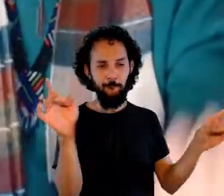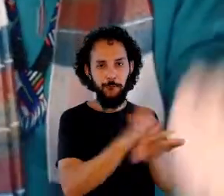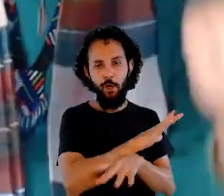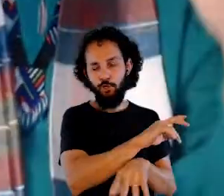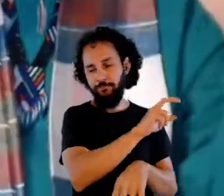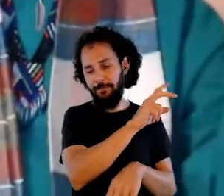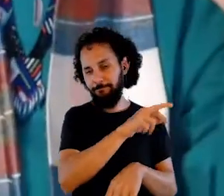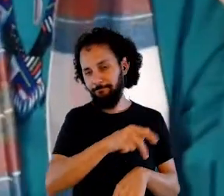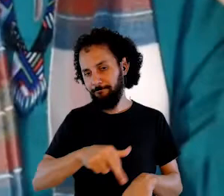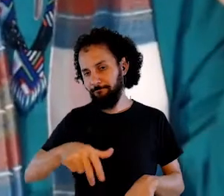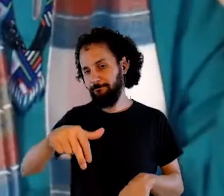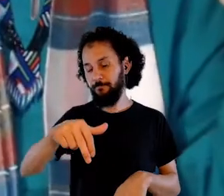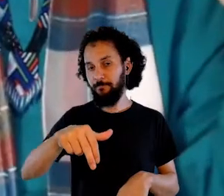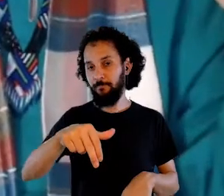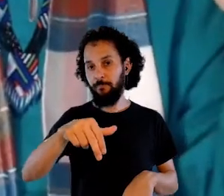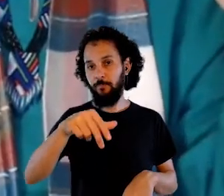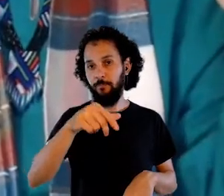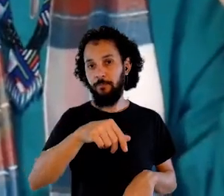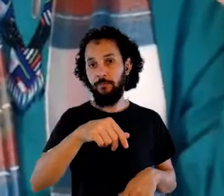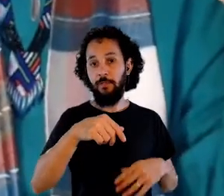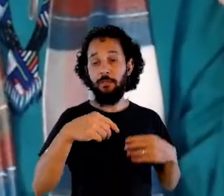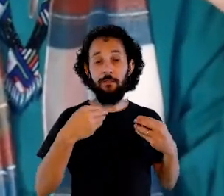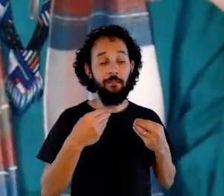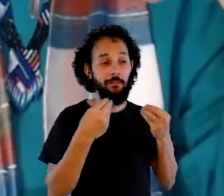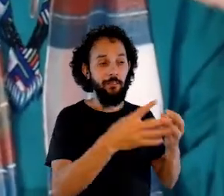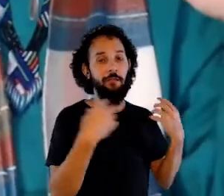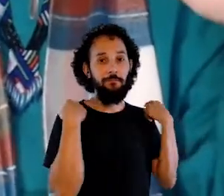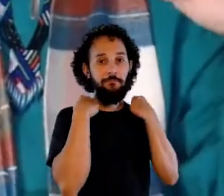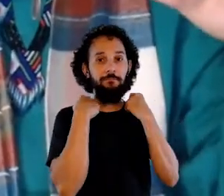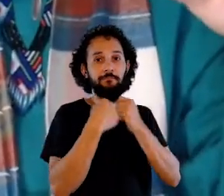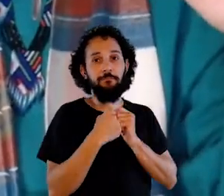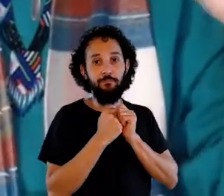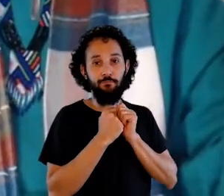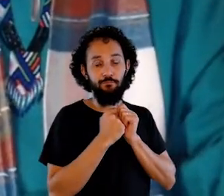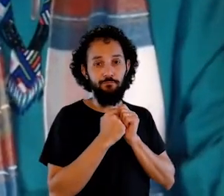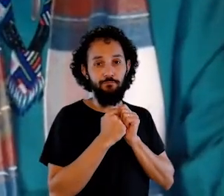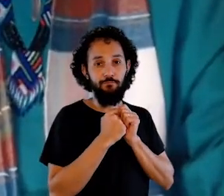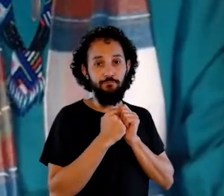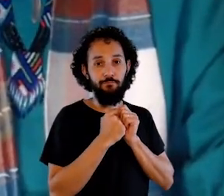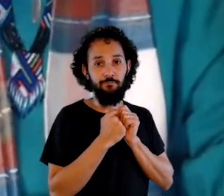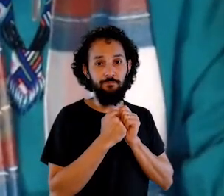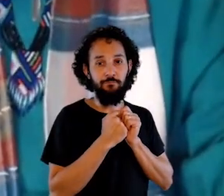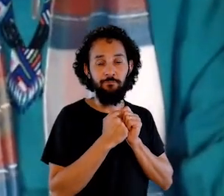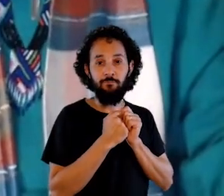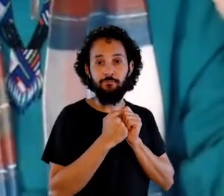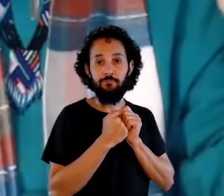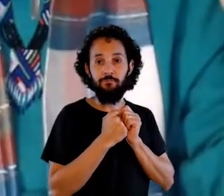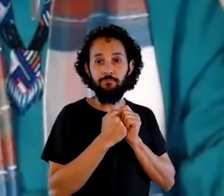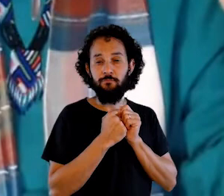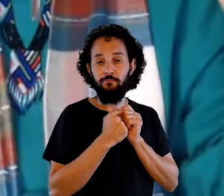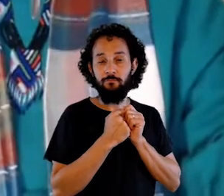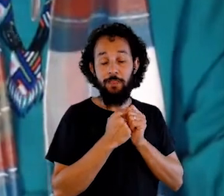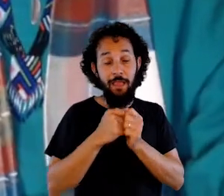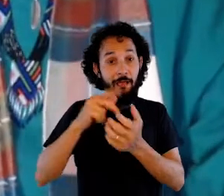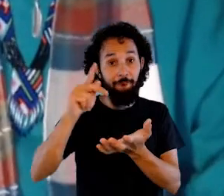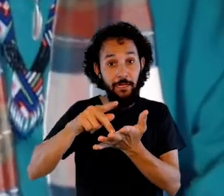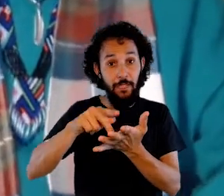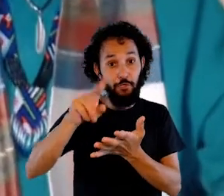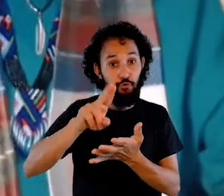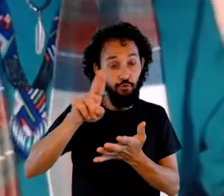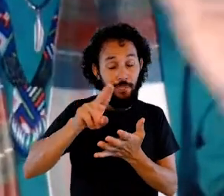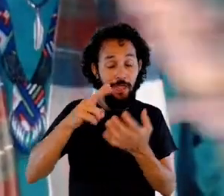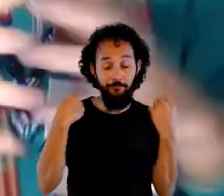fantasia empresta a ela o seu manto. Daí a fantasia sobre o manto, a verdade sobre o manto da fantasia,